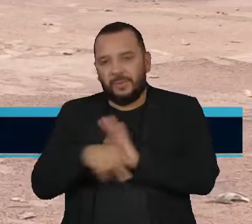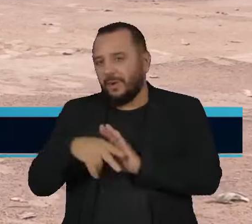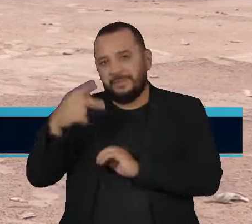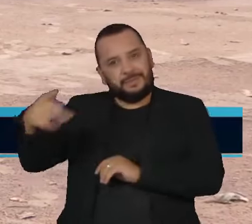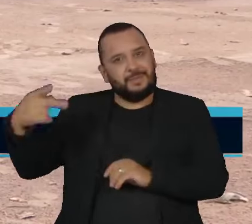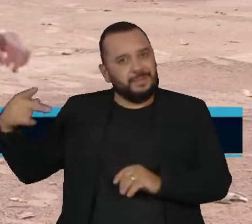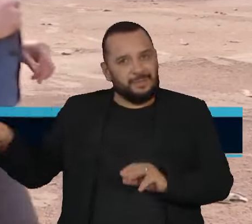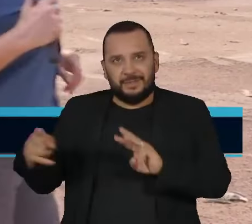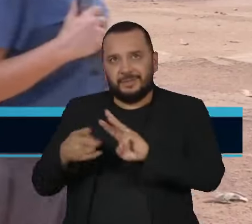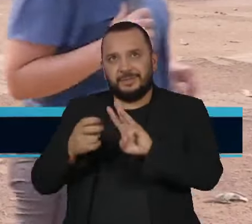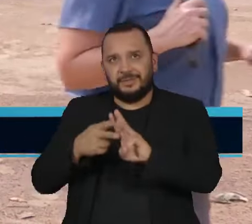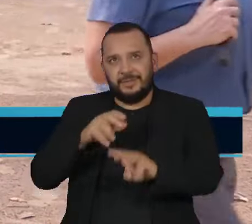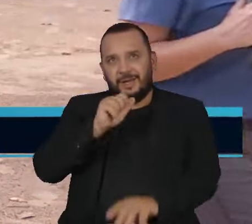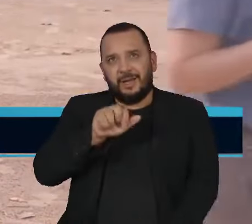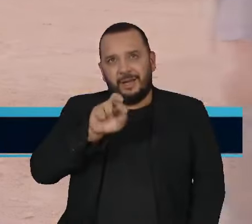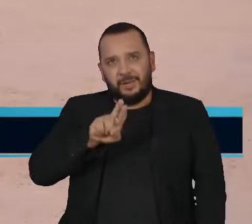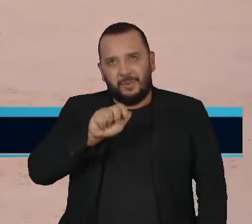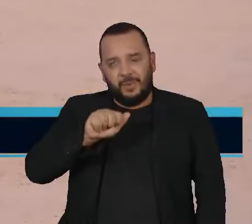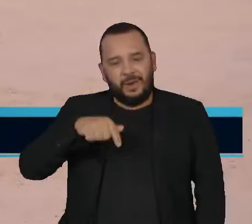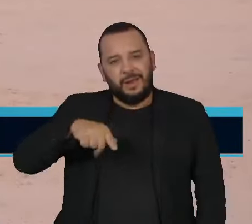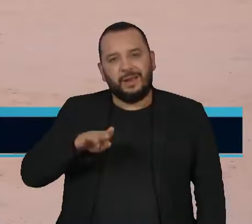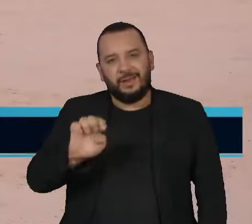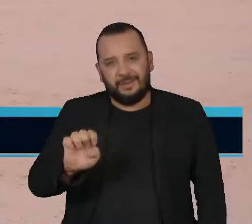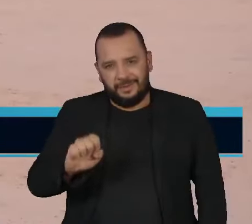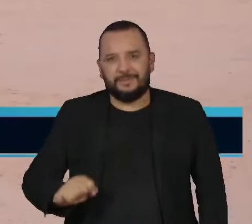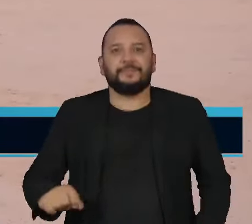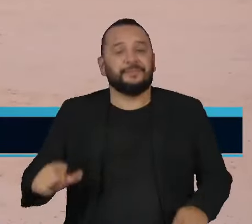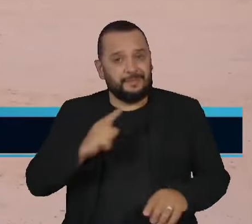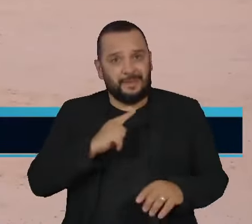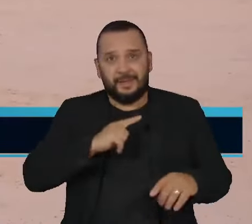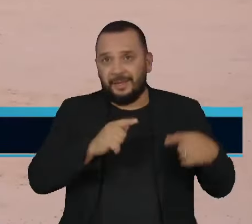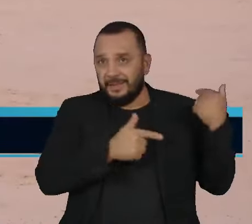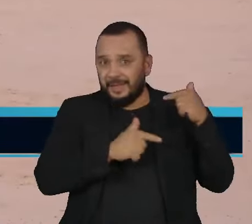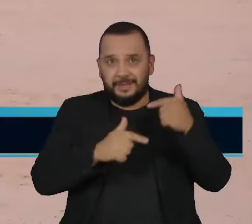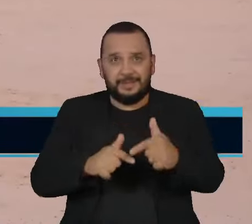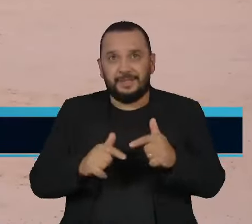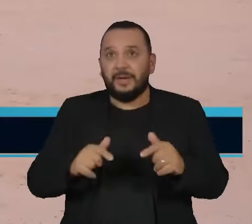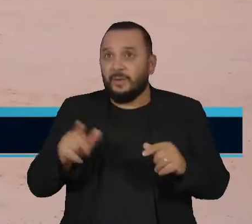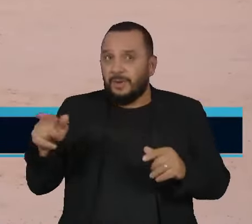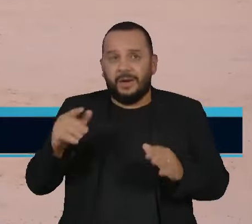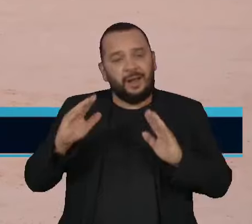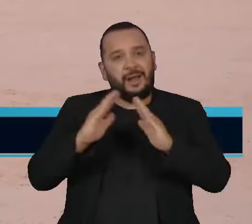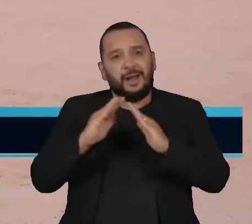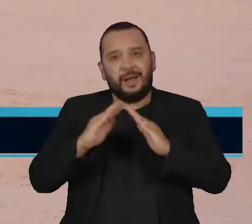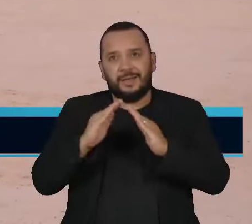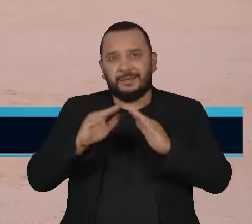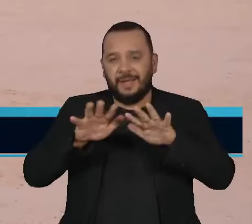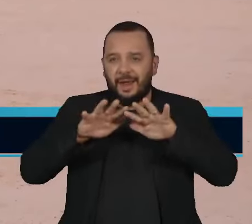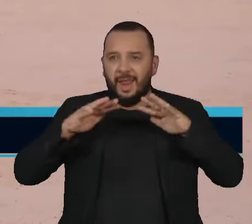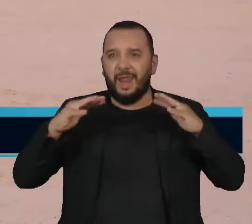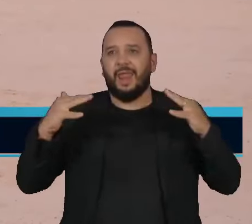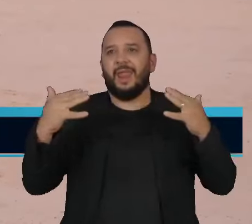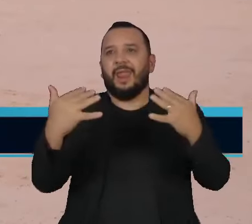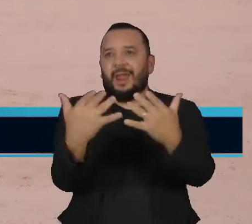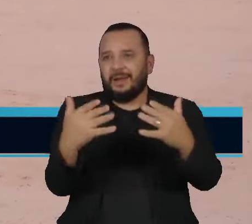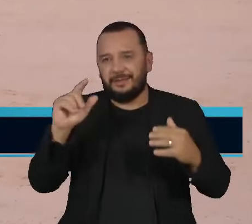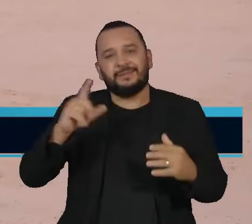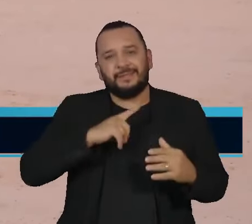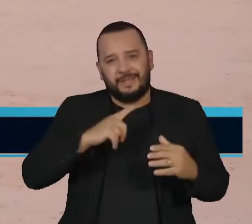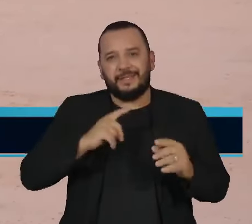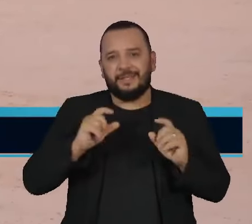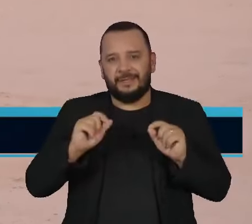materno, o Aruak. E para manter a tradição viva, todas as casas são construídas com técnicas de engenharia uáudia